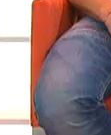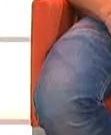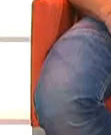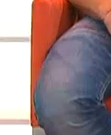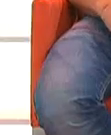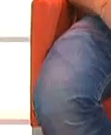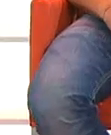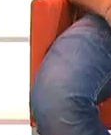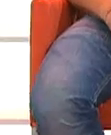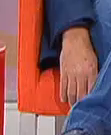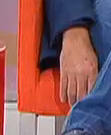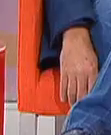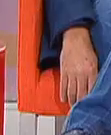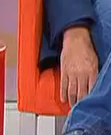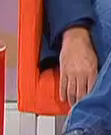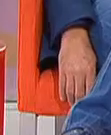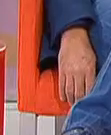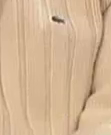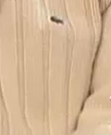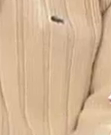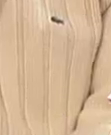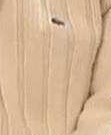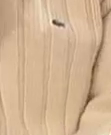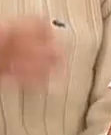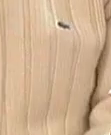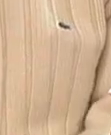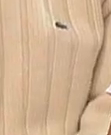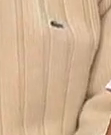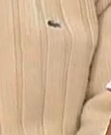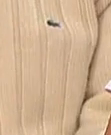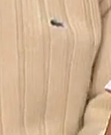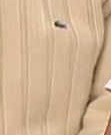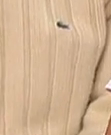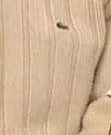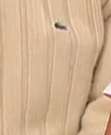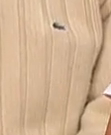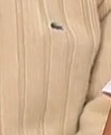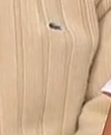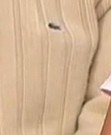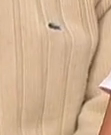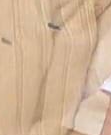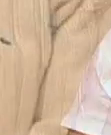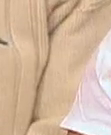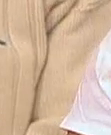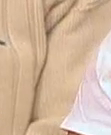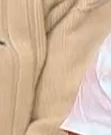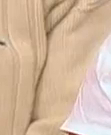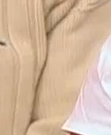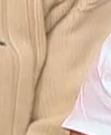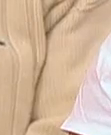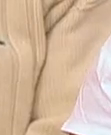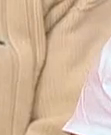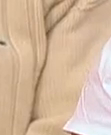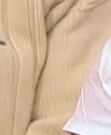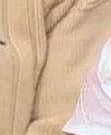Olha, o Diogo, ela tem falado muito de si ultimamente. O amorito. Ela ama-me, pelo menos quando se lembra. Quando olha para a